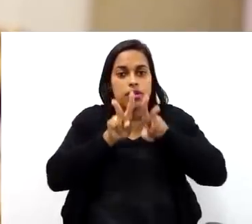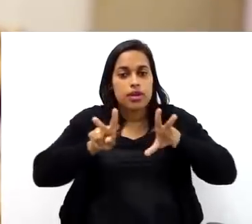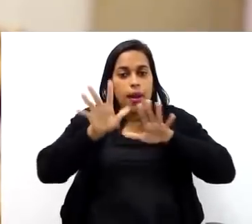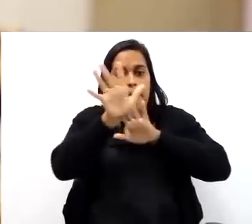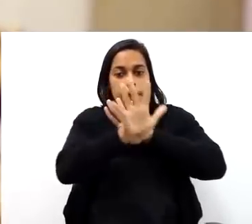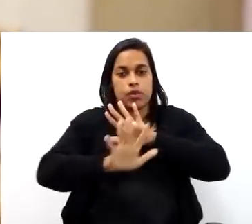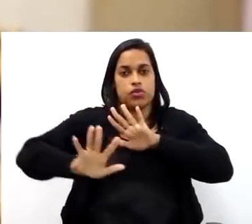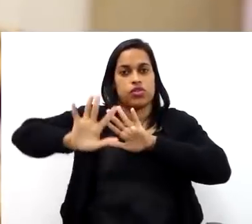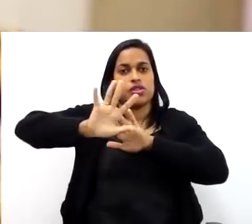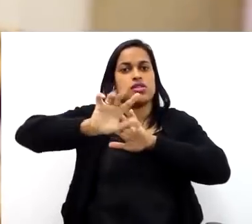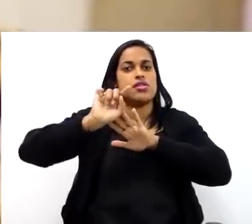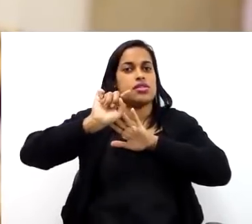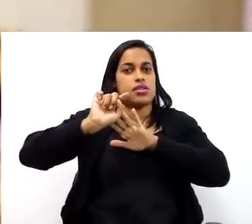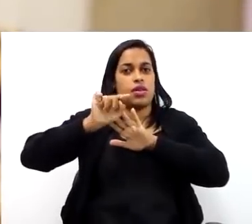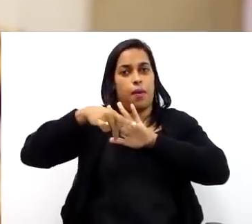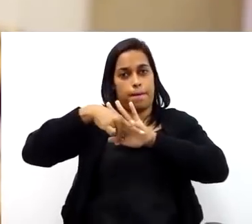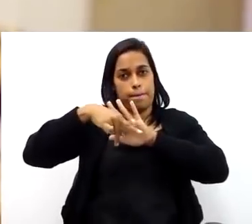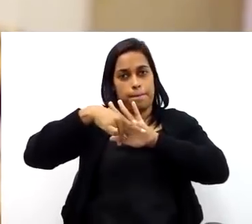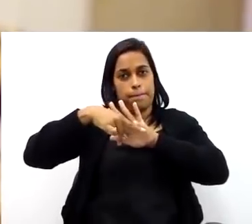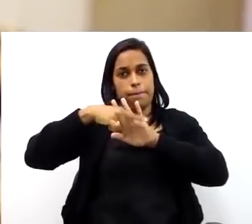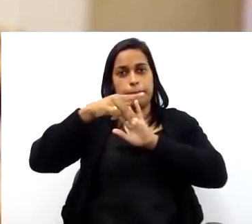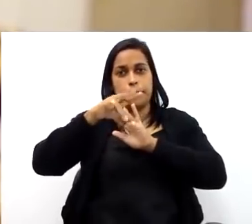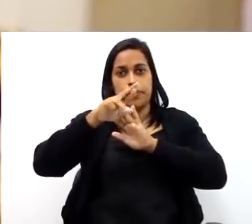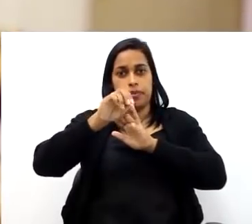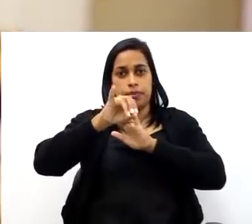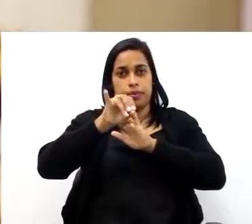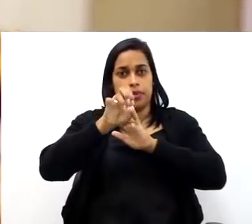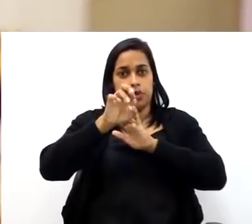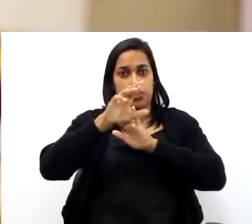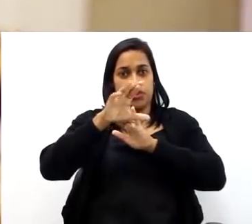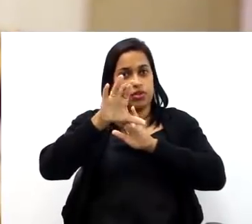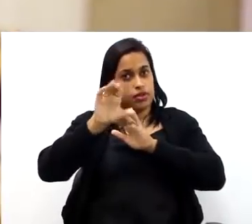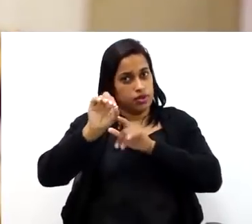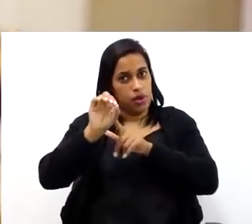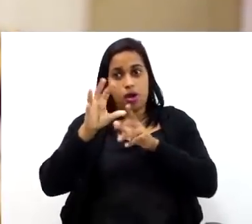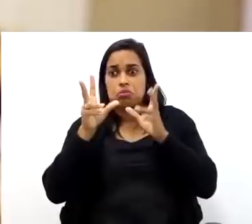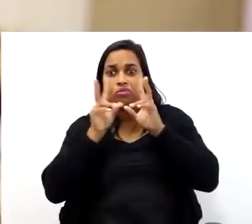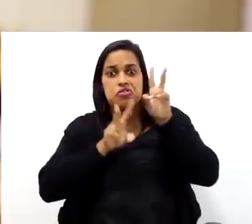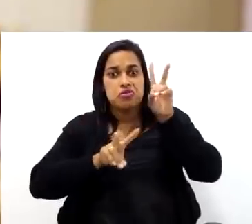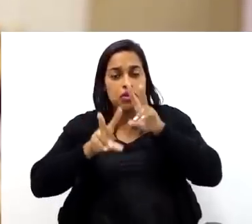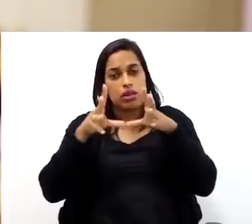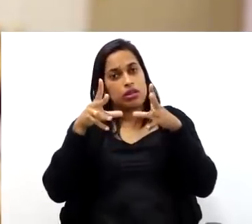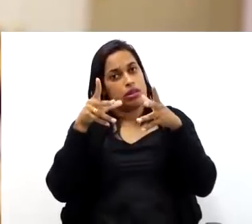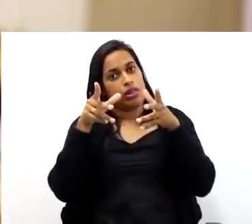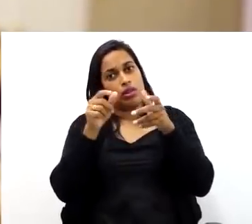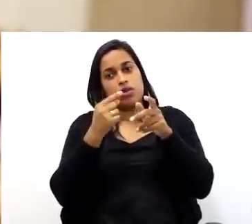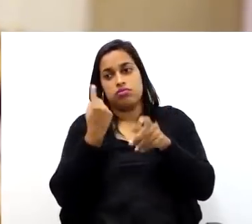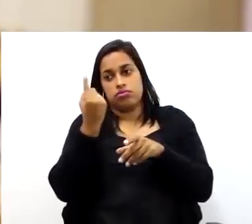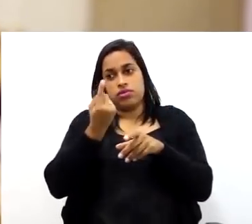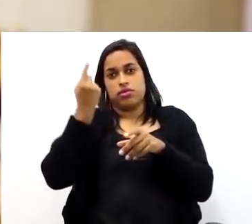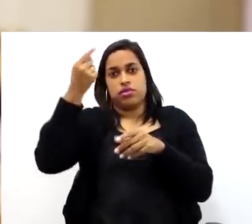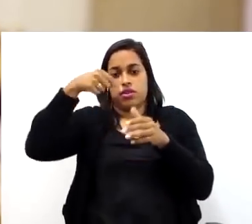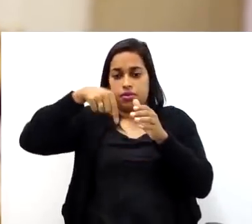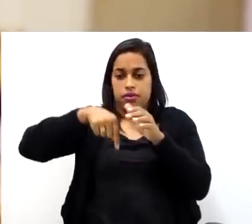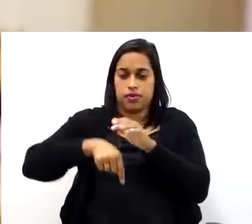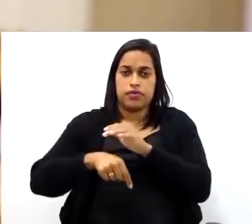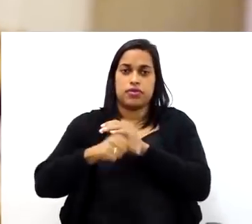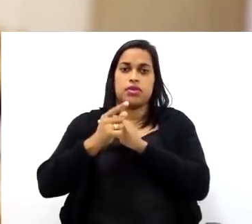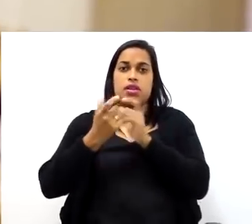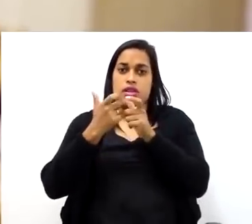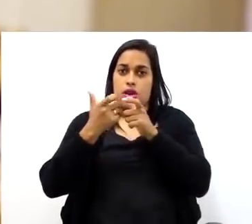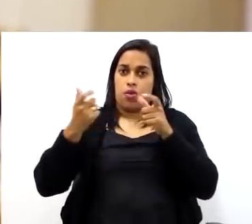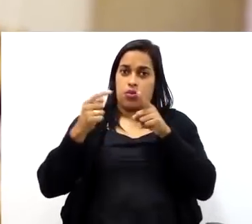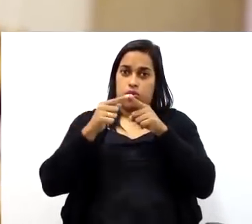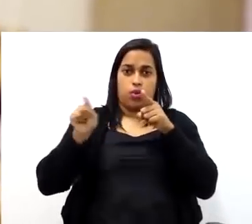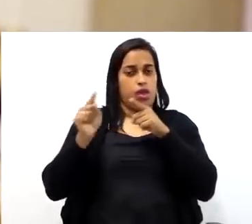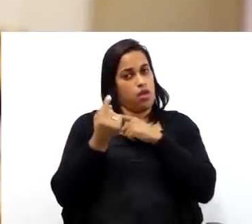projeção, no sistema mongiano, que é o desenho técnico por excelência, eu não visualizo todas as